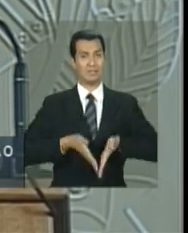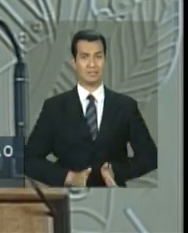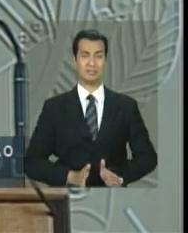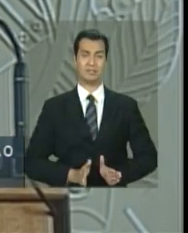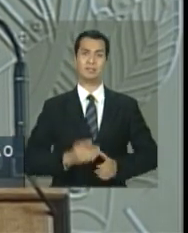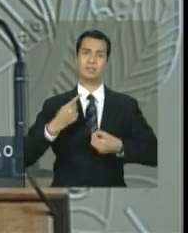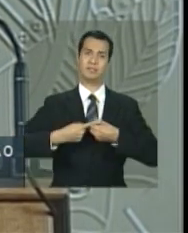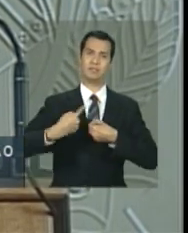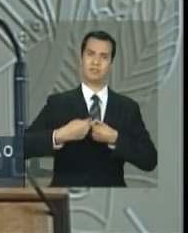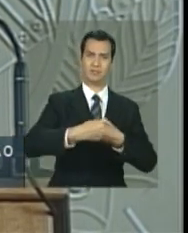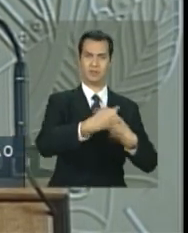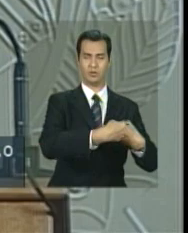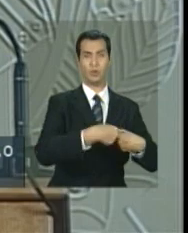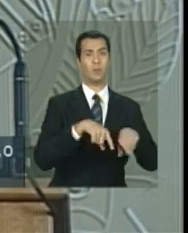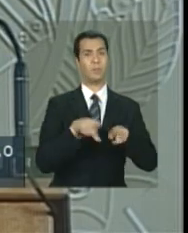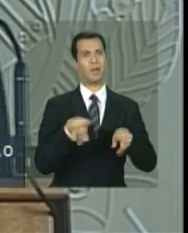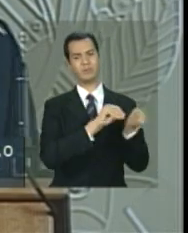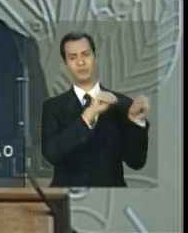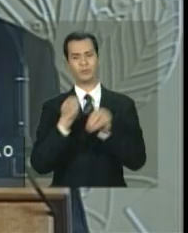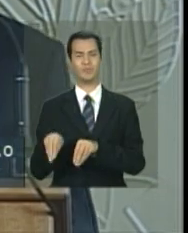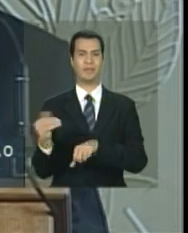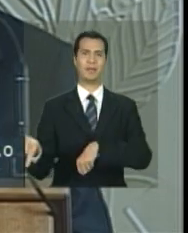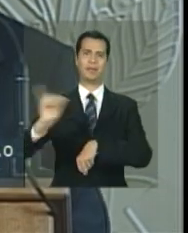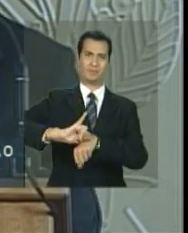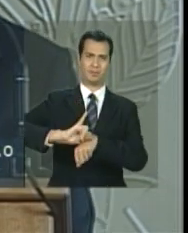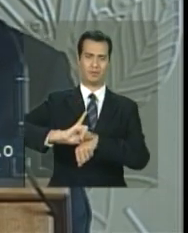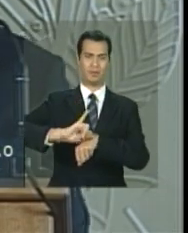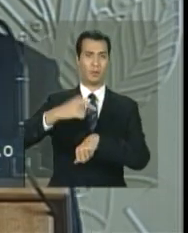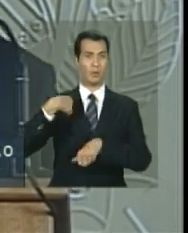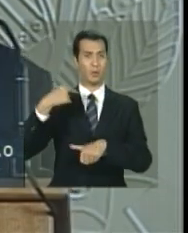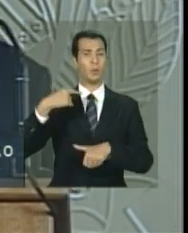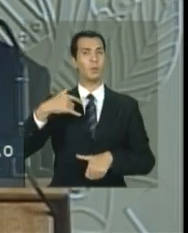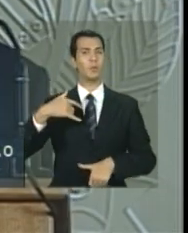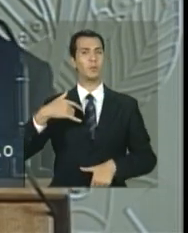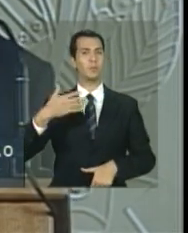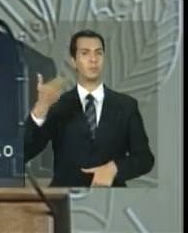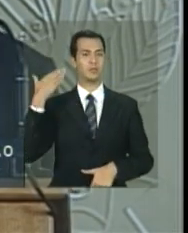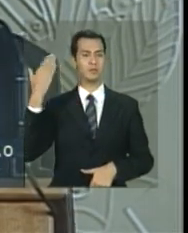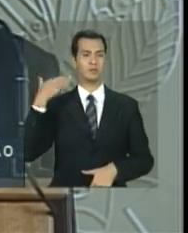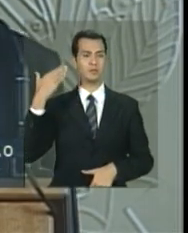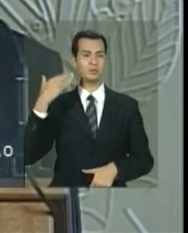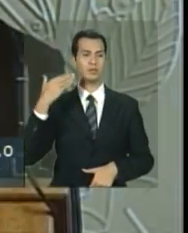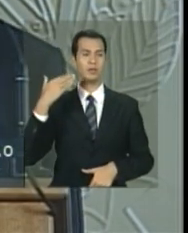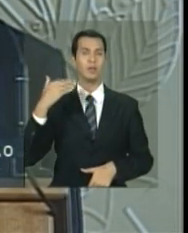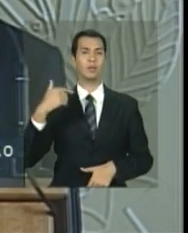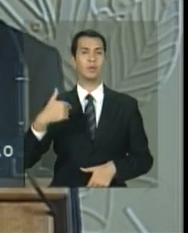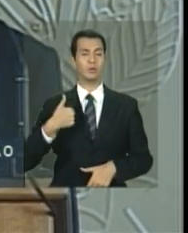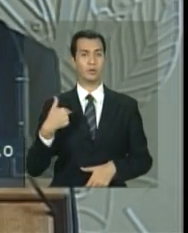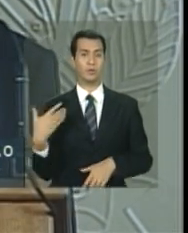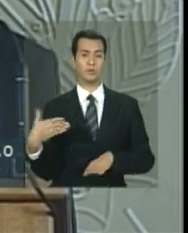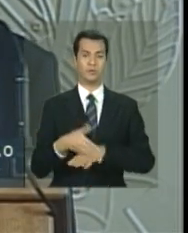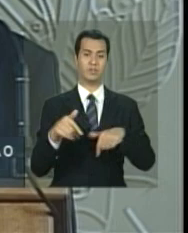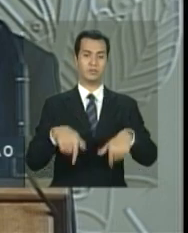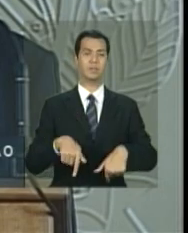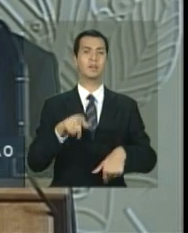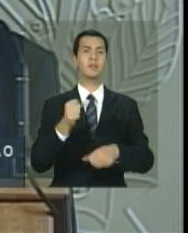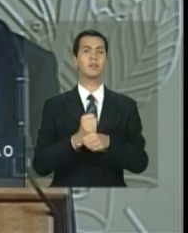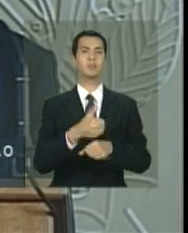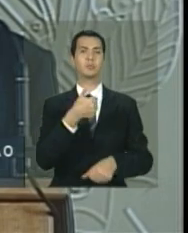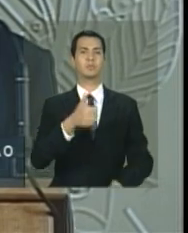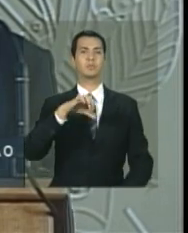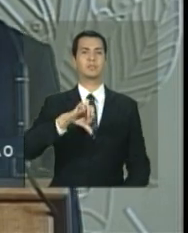do estado de São Paulo, e a primeira vez que vim à capital foi para assistir o quarto centenário. Meu pai me trouxe aqui em